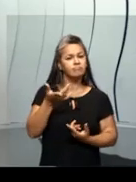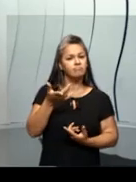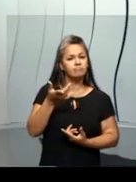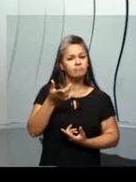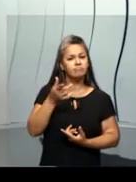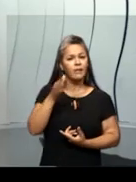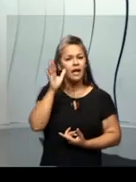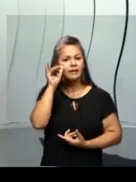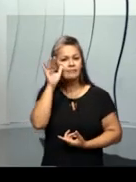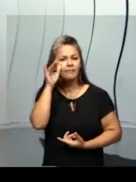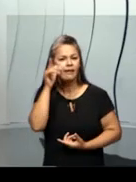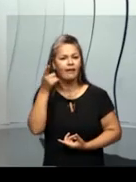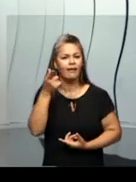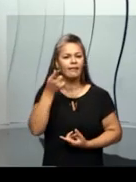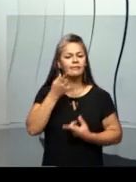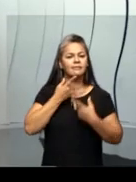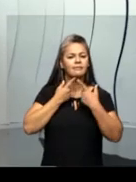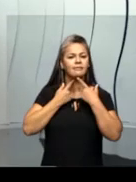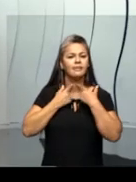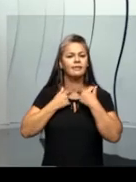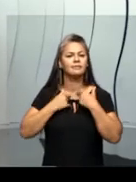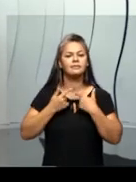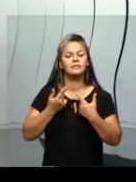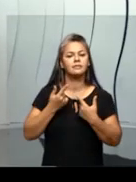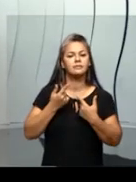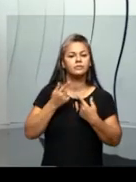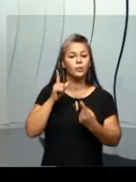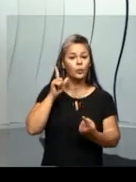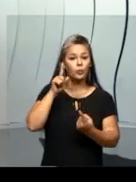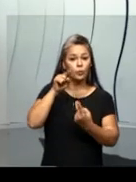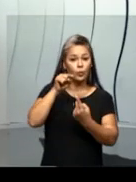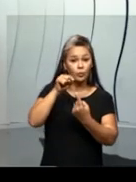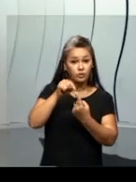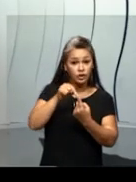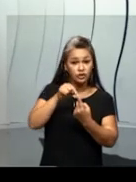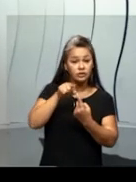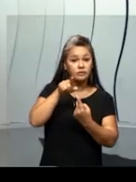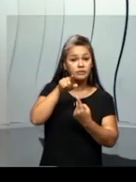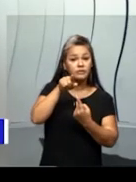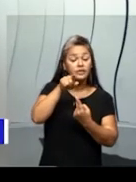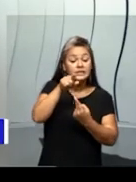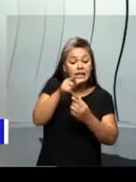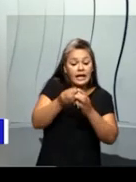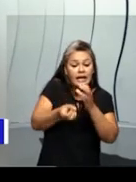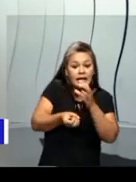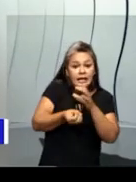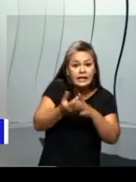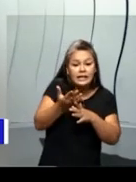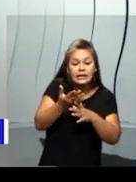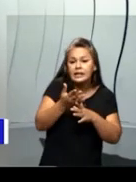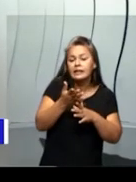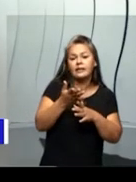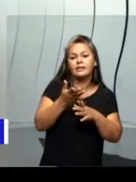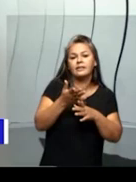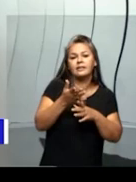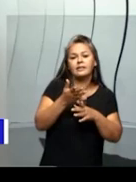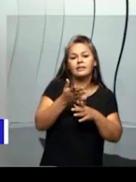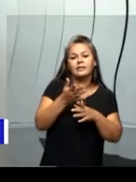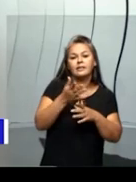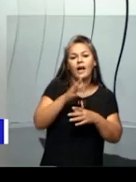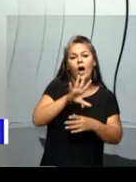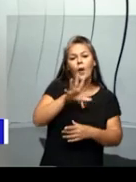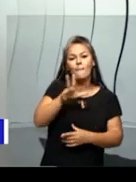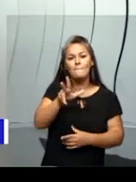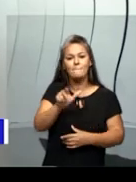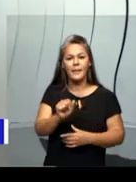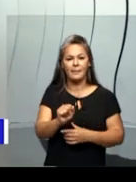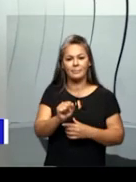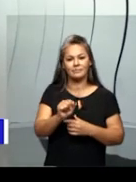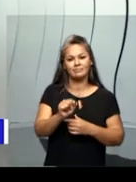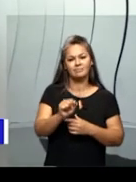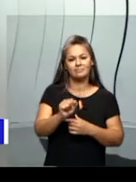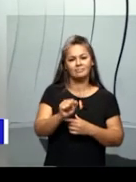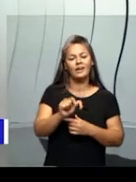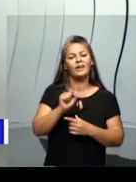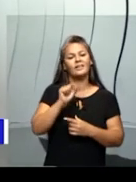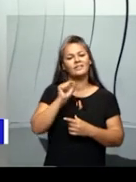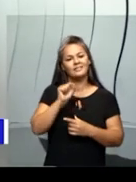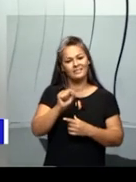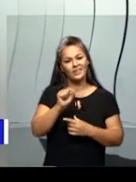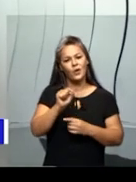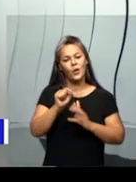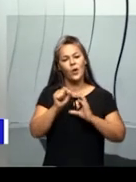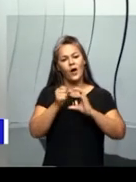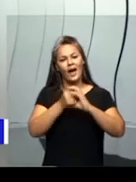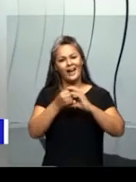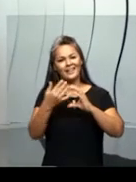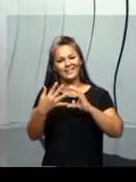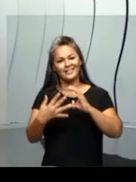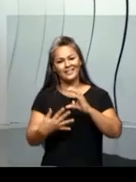no qual vai ter essa construção desse mapa. Então, se você vai fazer um mapa de uma determinada região do Brasil para a produção agrícola, então você vai